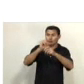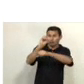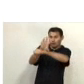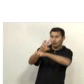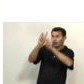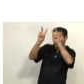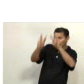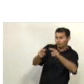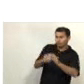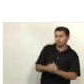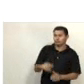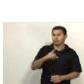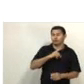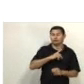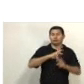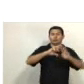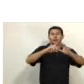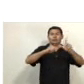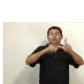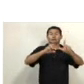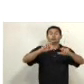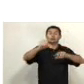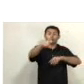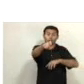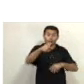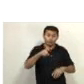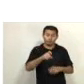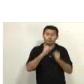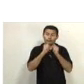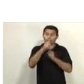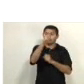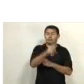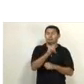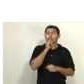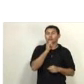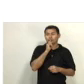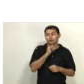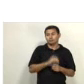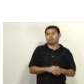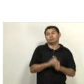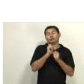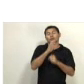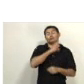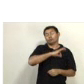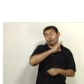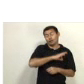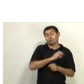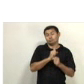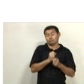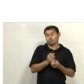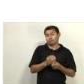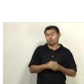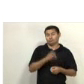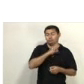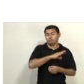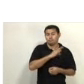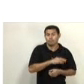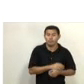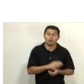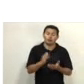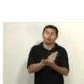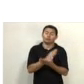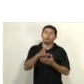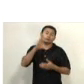slide de vocês. Eu tenho uma variável x. Este x pode ser, por exemplo, o salário de